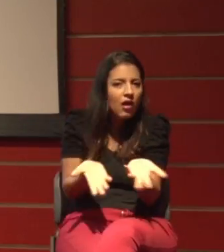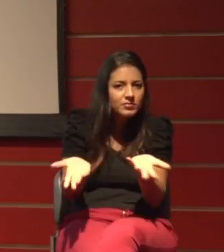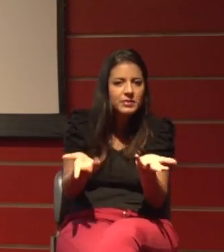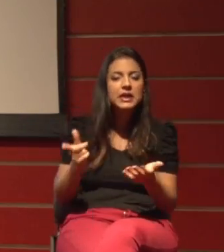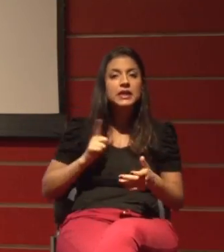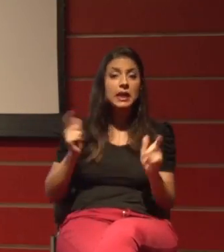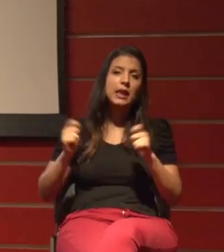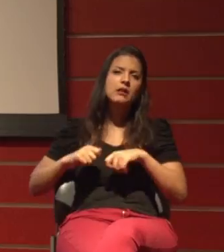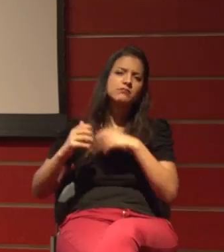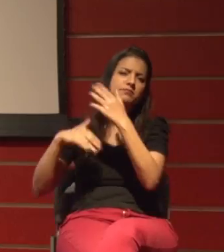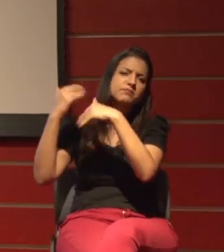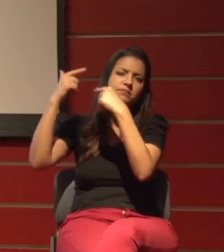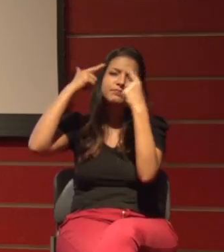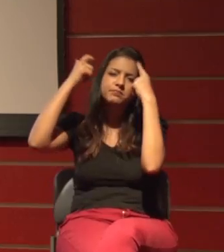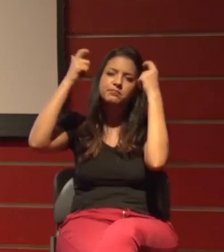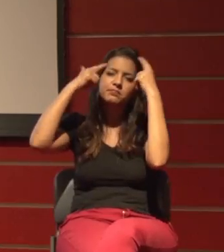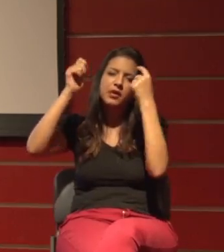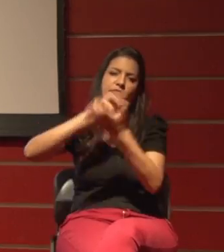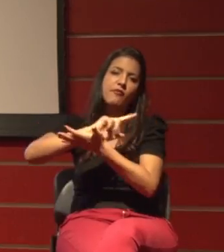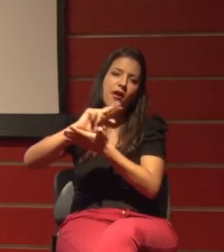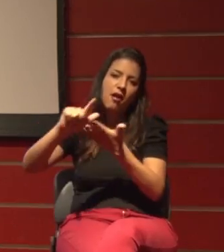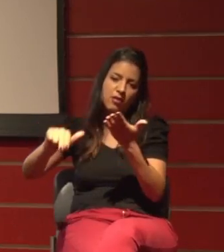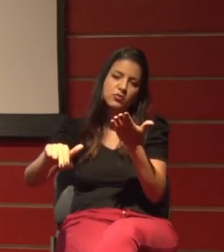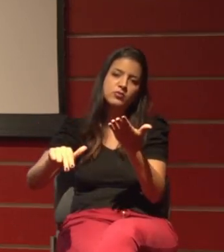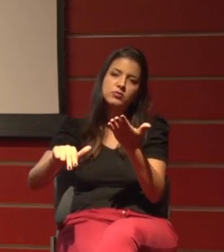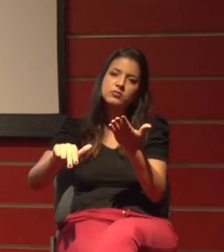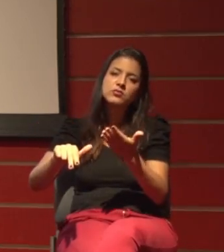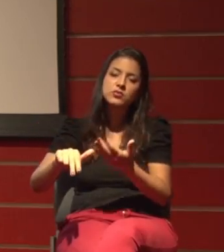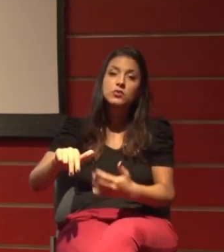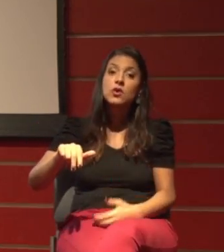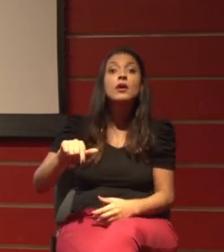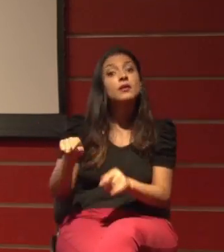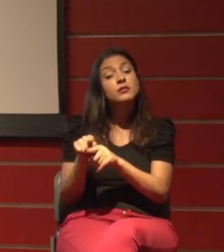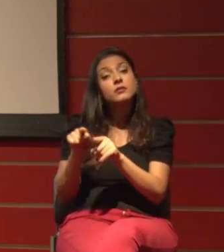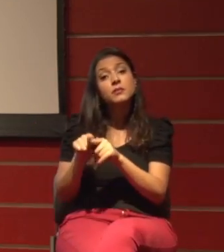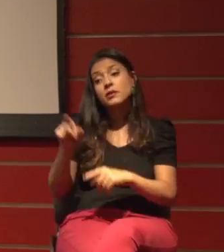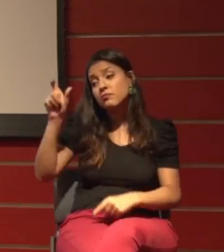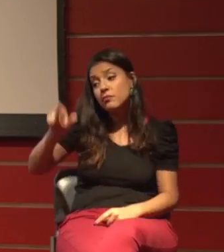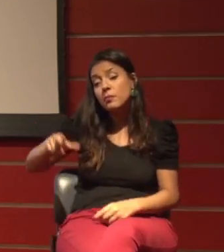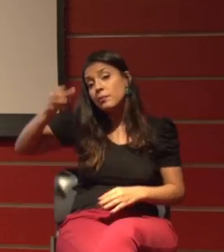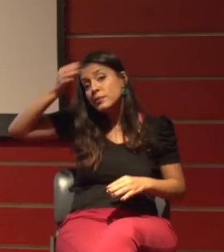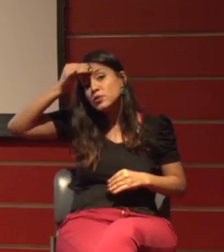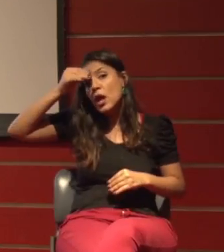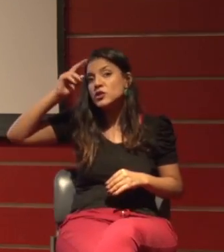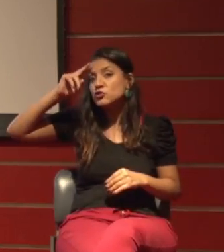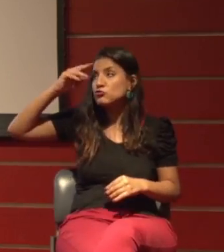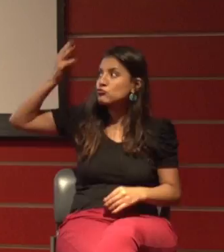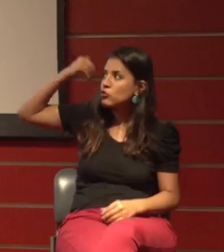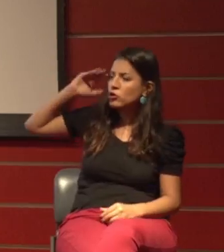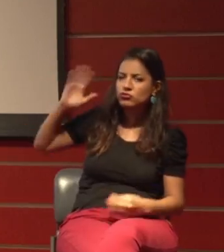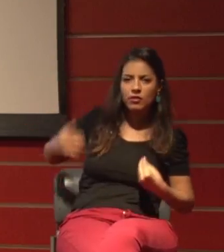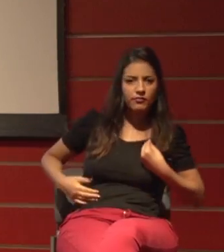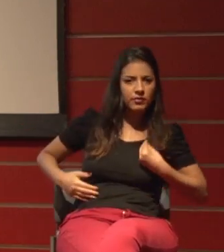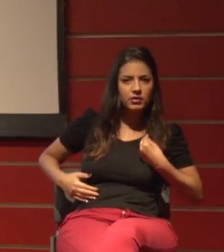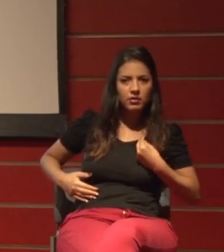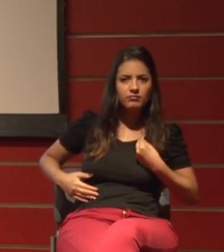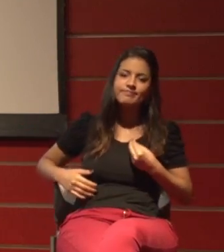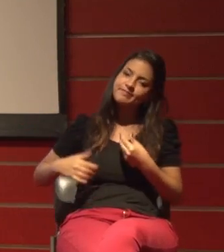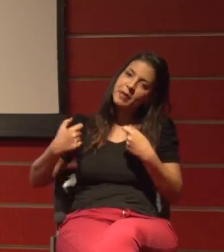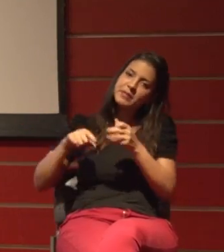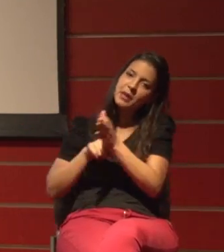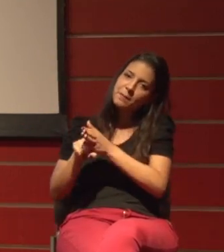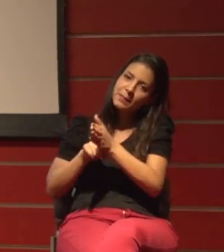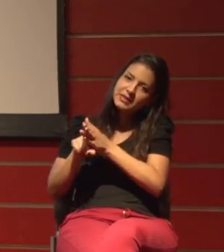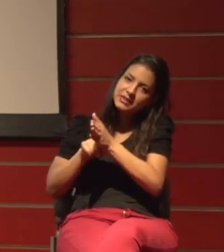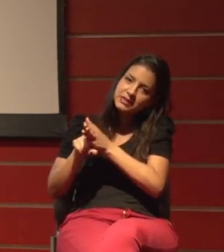desenvolver ali né ah ou personagem histórico A partir de alguém que já existiu aí envolve todo um trabalho de pesquisa para que ele